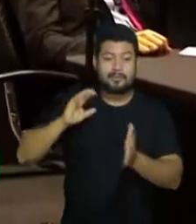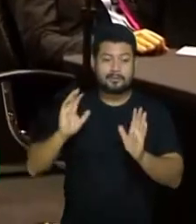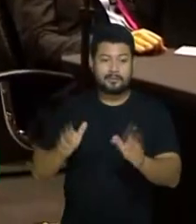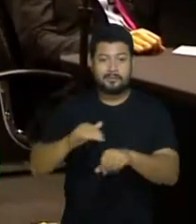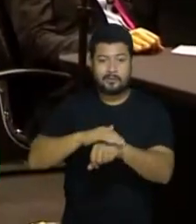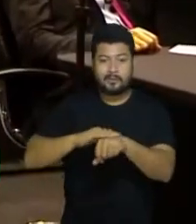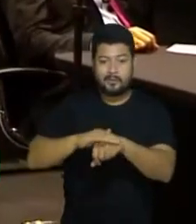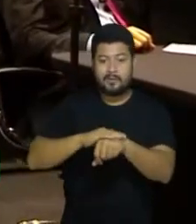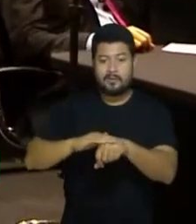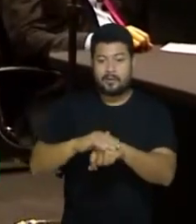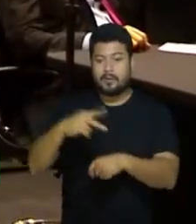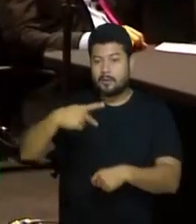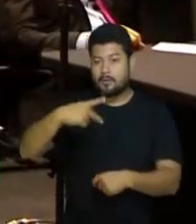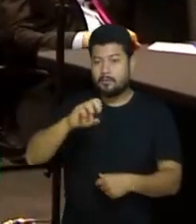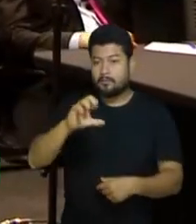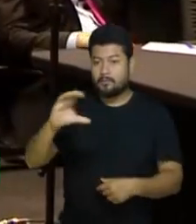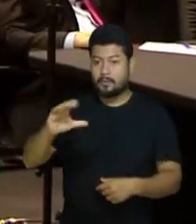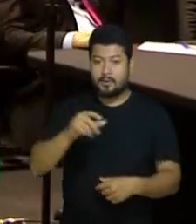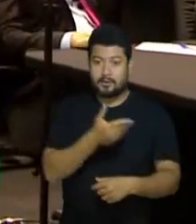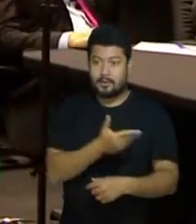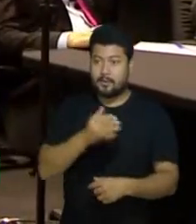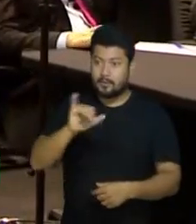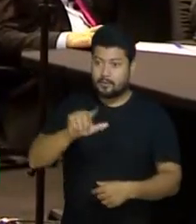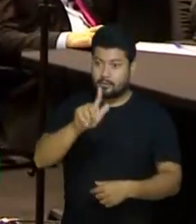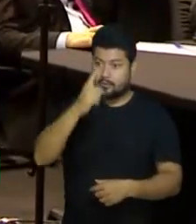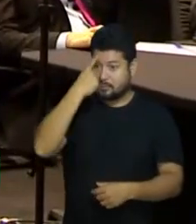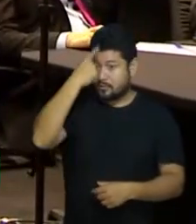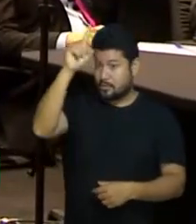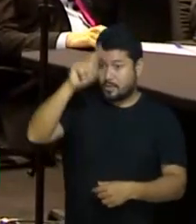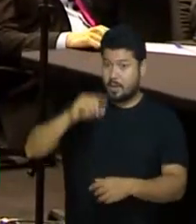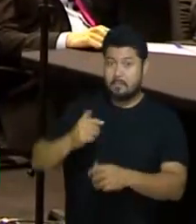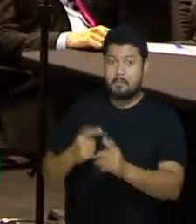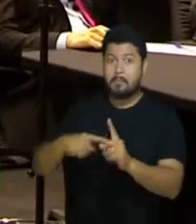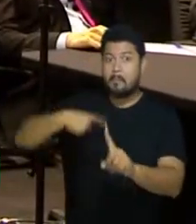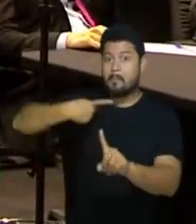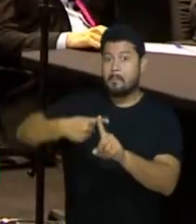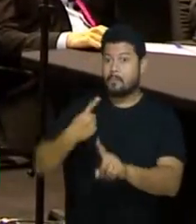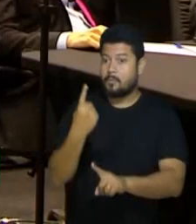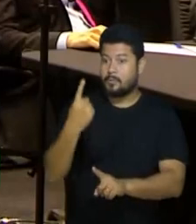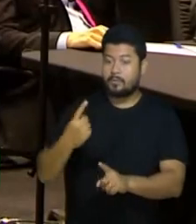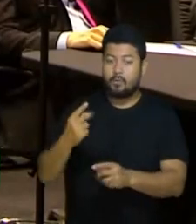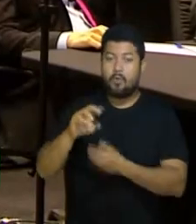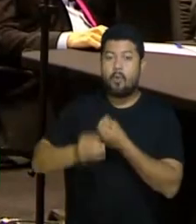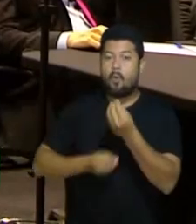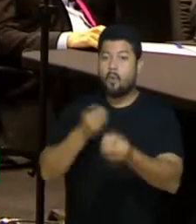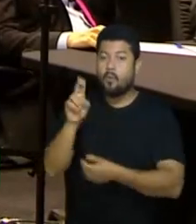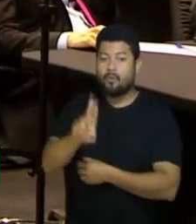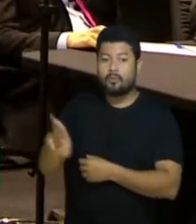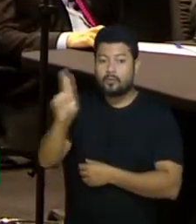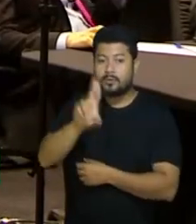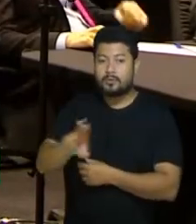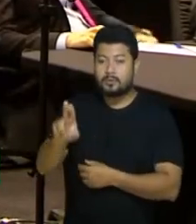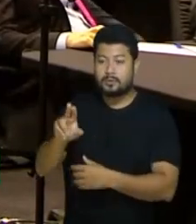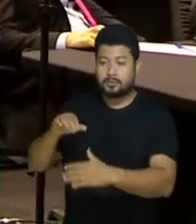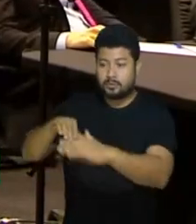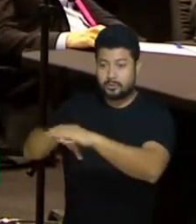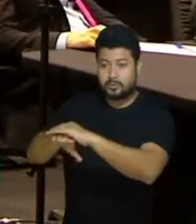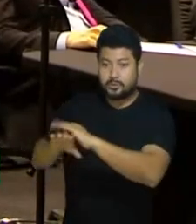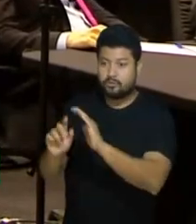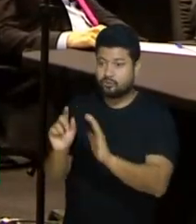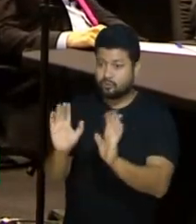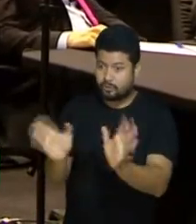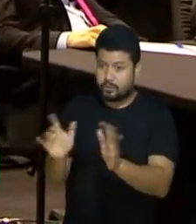PEC, Júlio deu mais uma ideia, que é a forma de utilização desse recurso depois que estiver no fundo. Não será